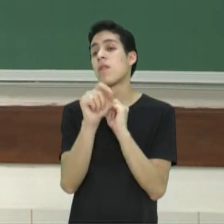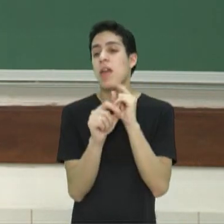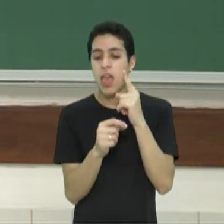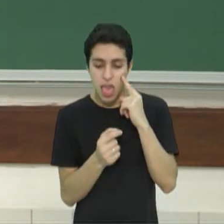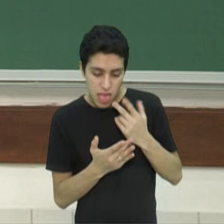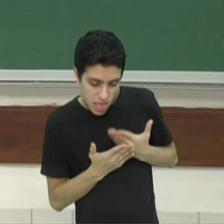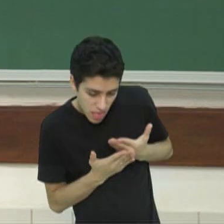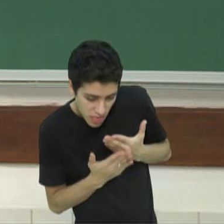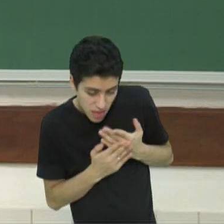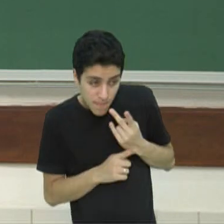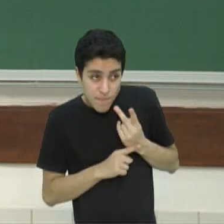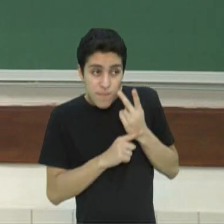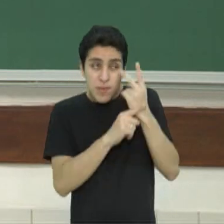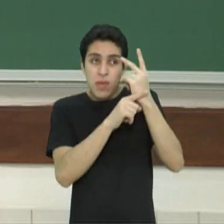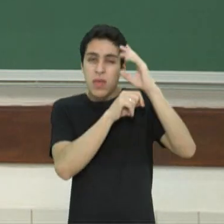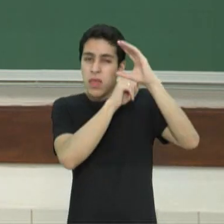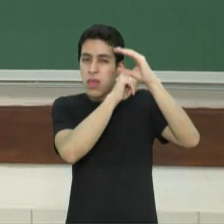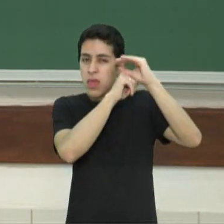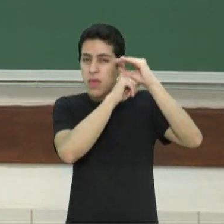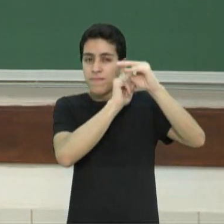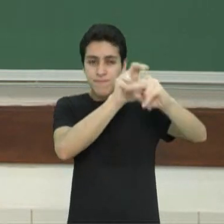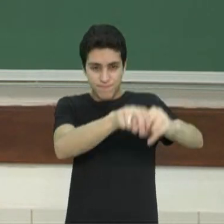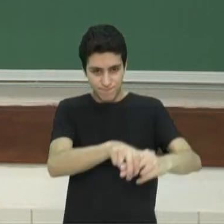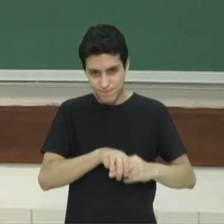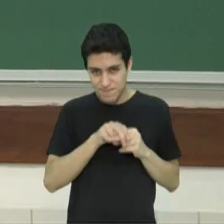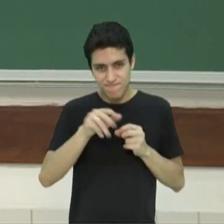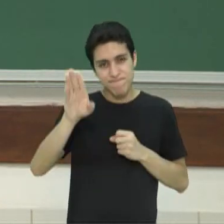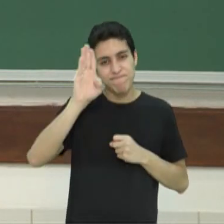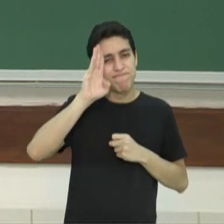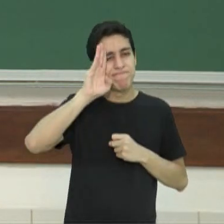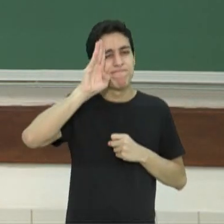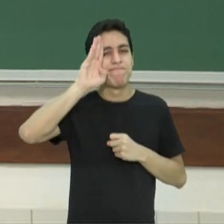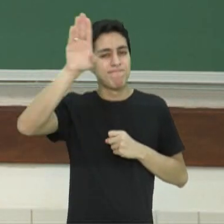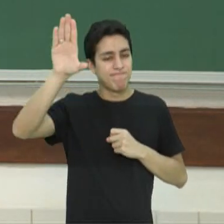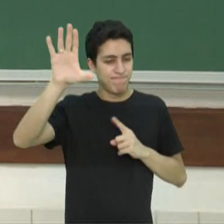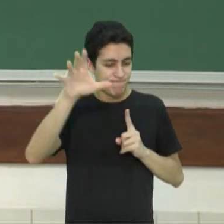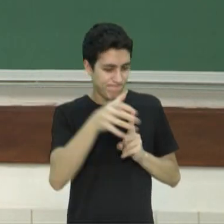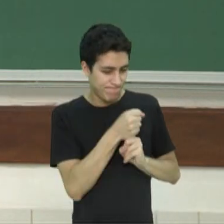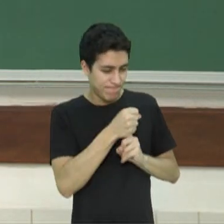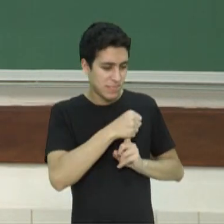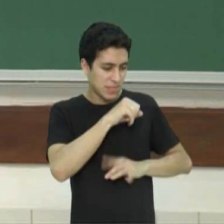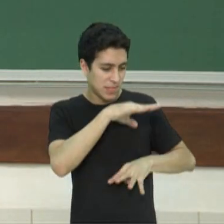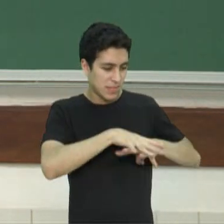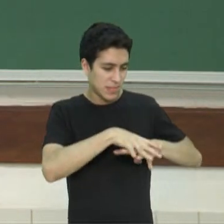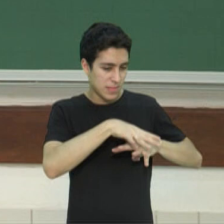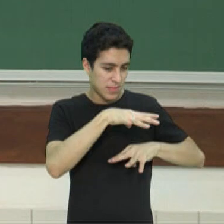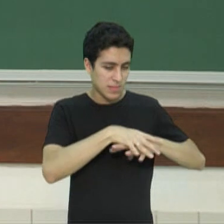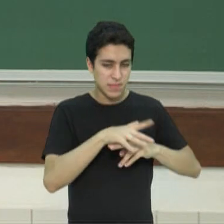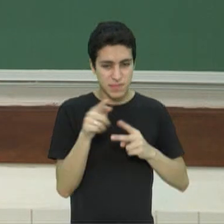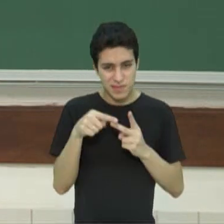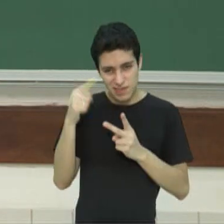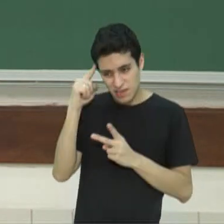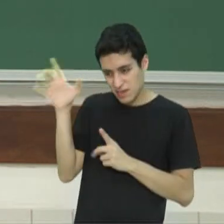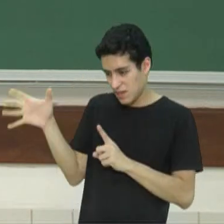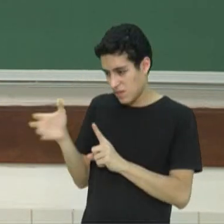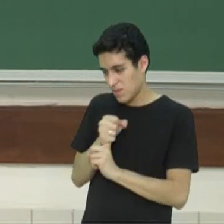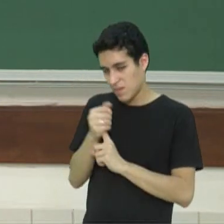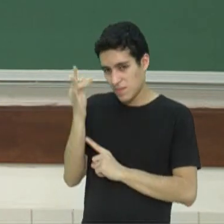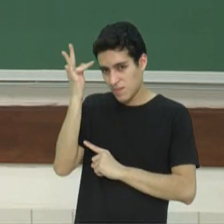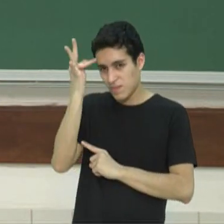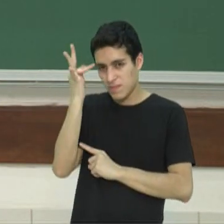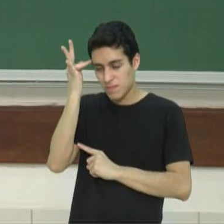estudando, buscando conhecimento, através, principalmente, com dominar a matemática e dominar a